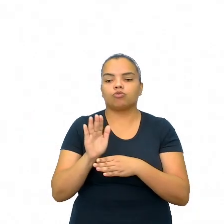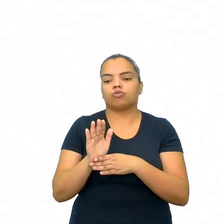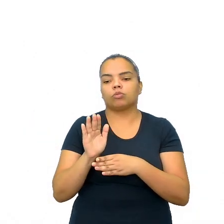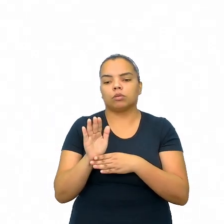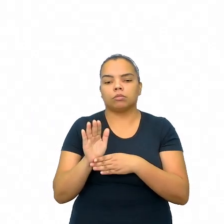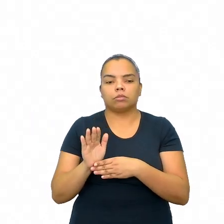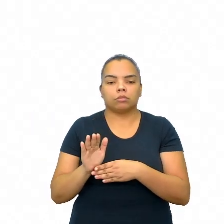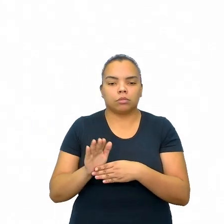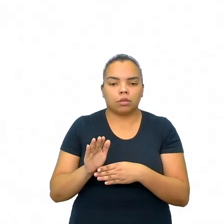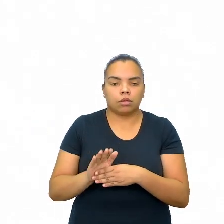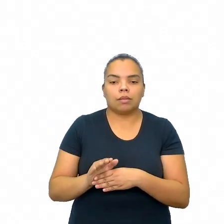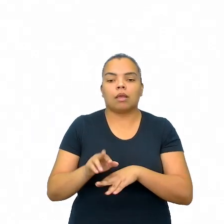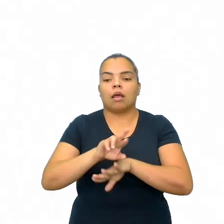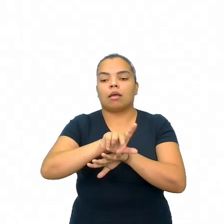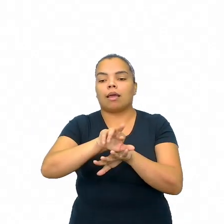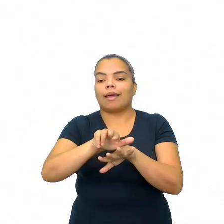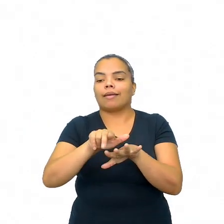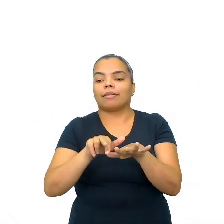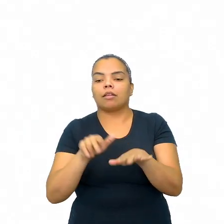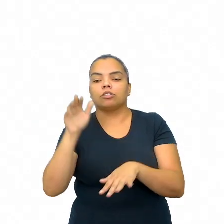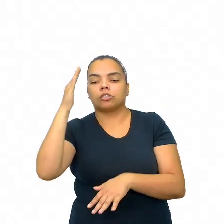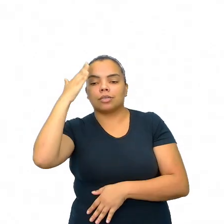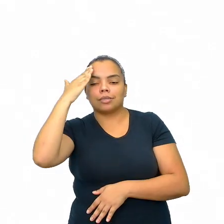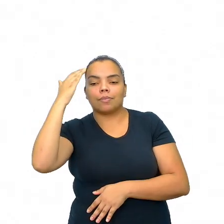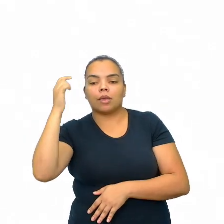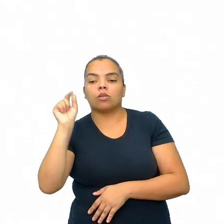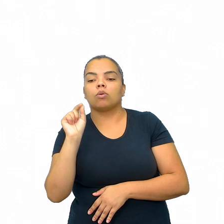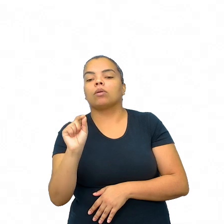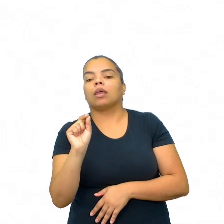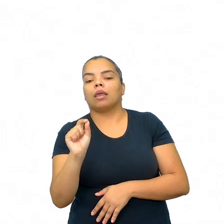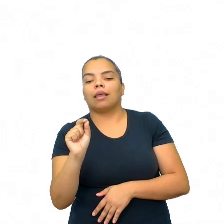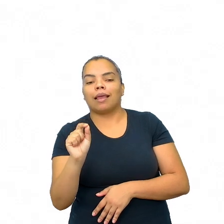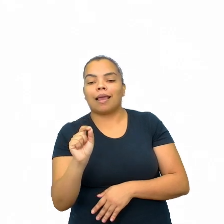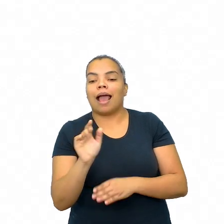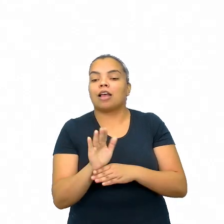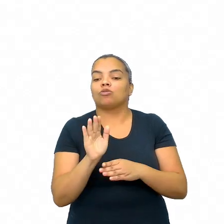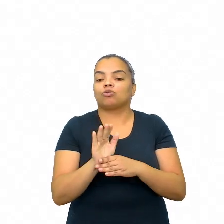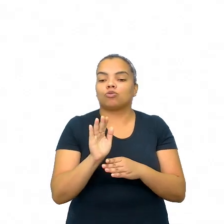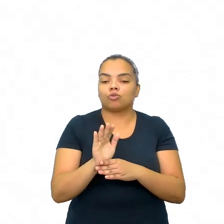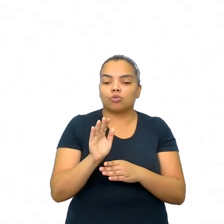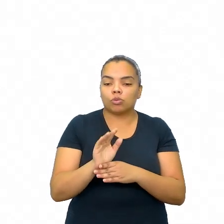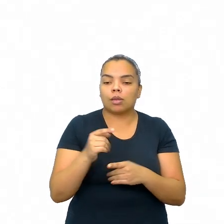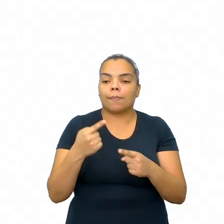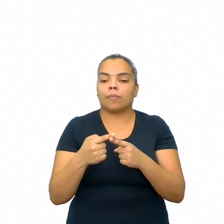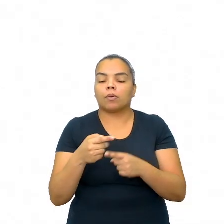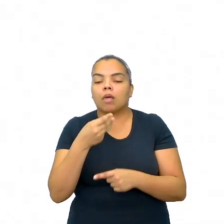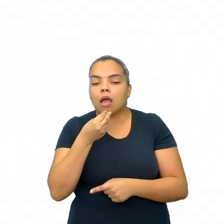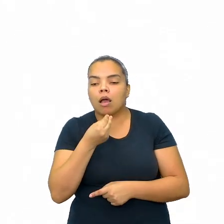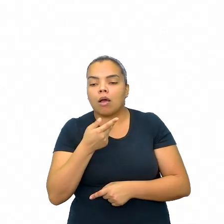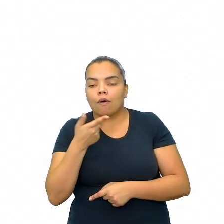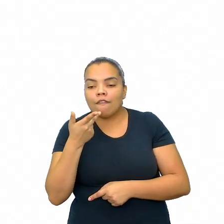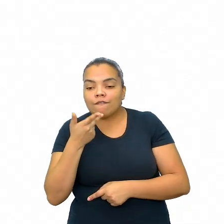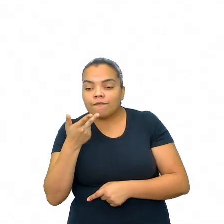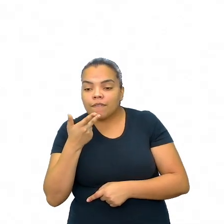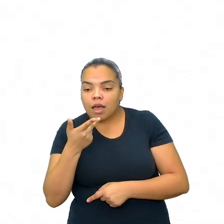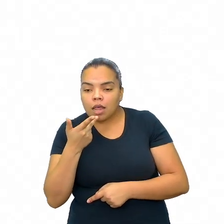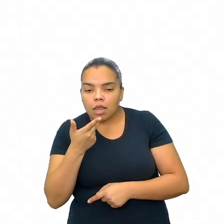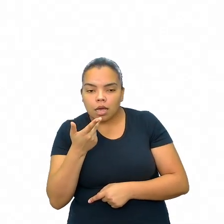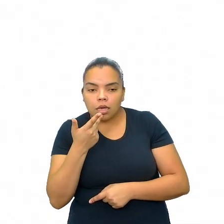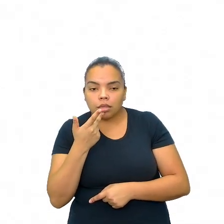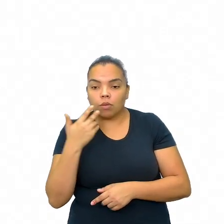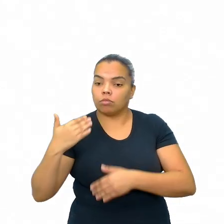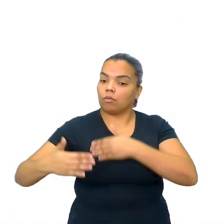como característica principal do seu saber apoiar na fala. Isso é um avanço da escrita do Pedro para